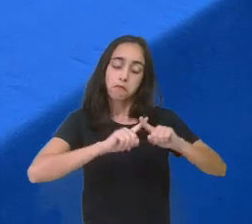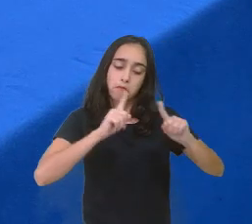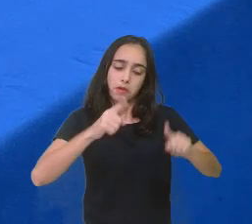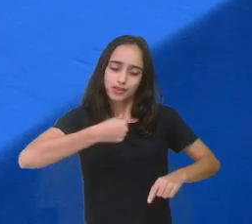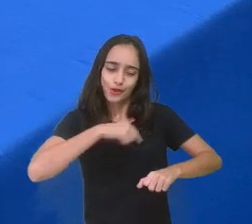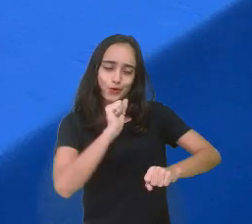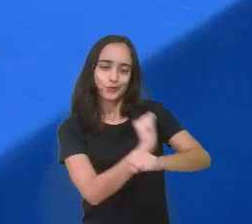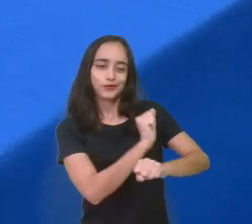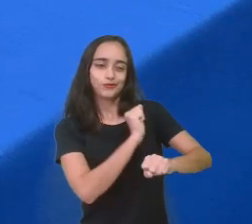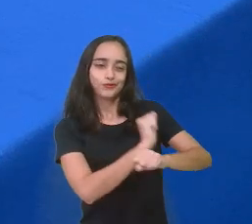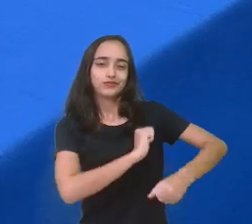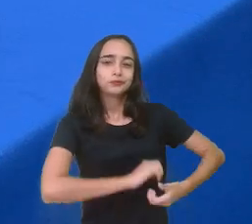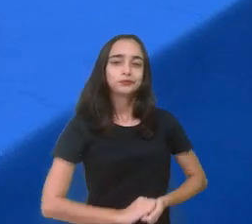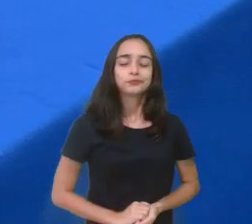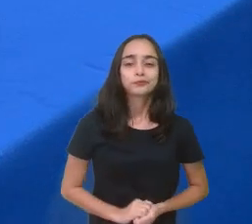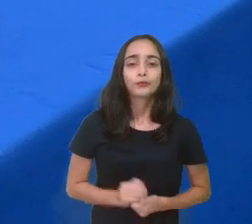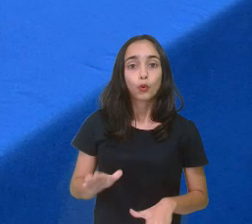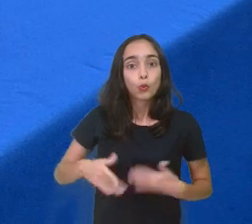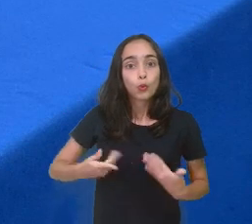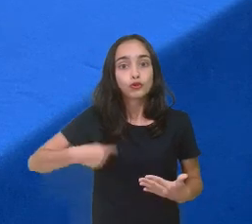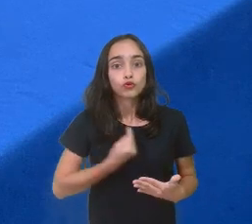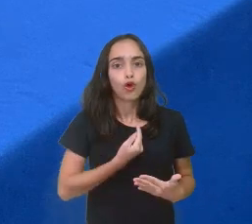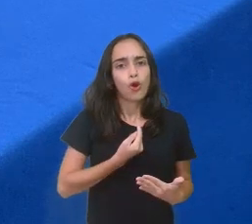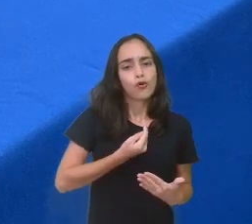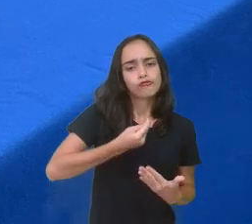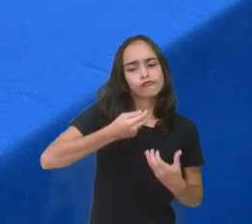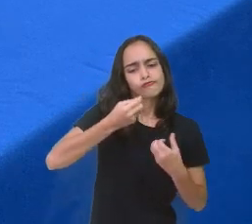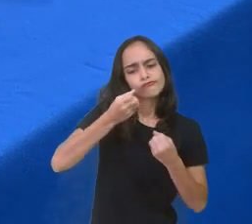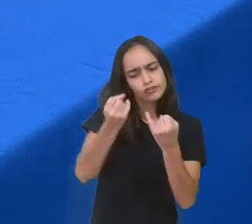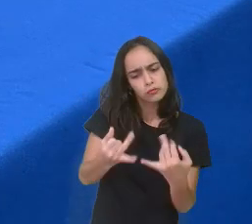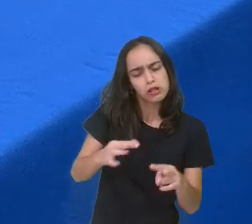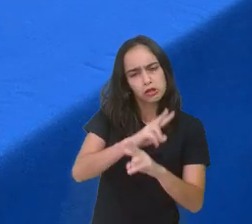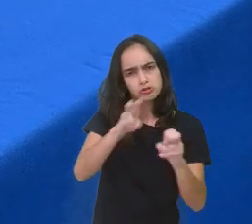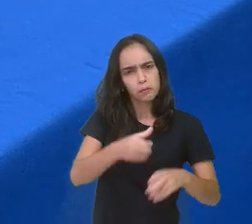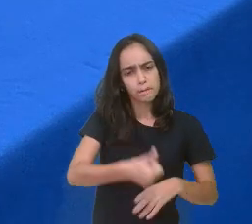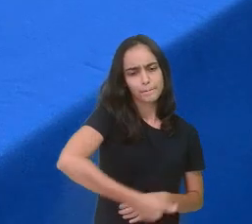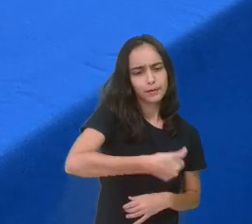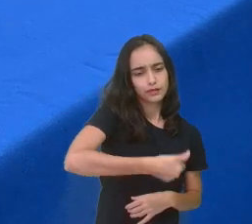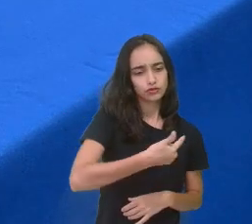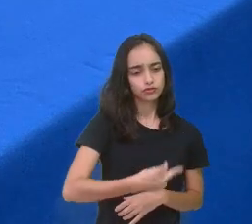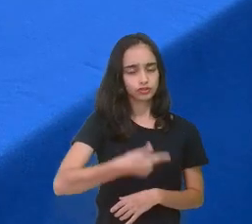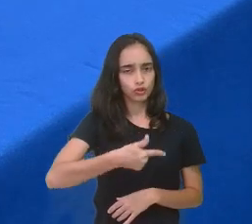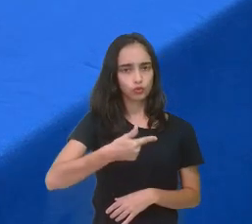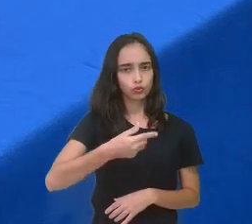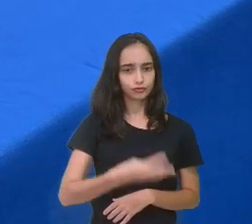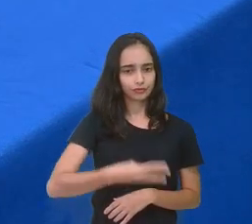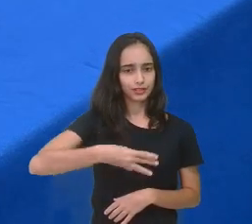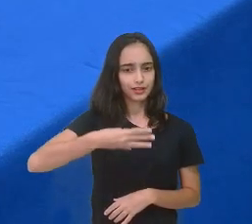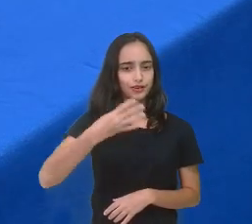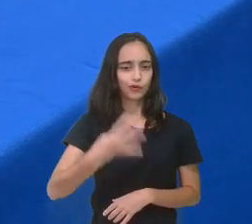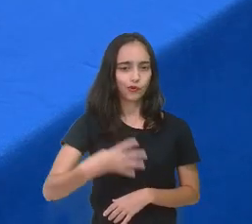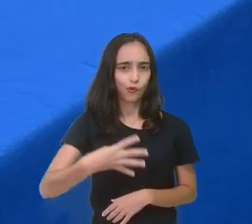gente fala em primeiro, segundo, terceiro, quarto,